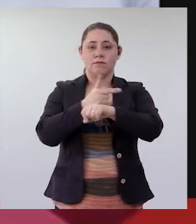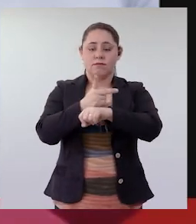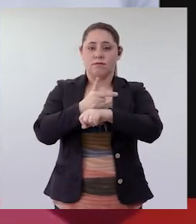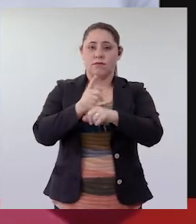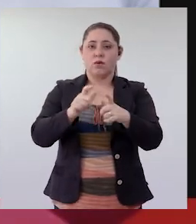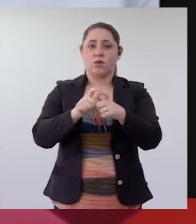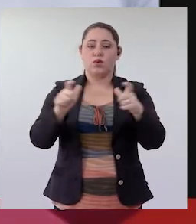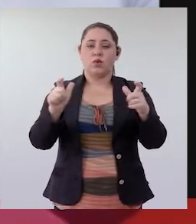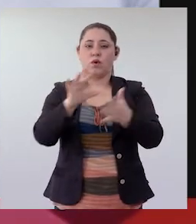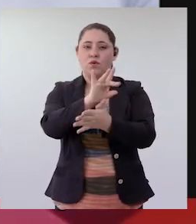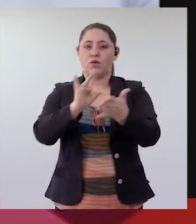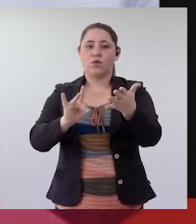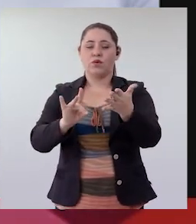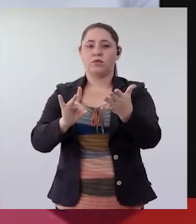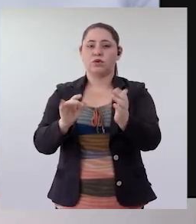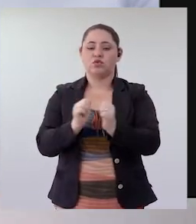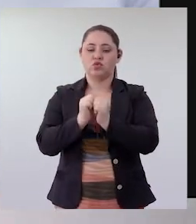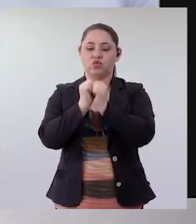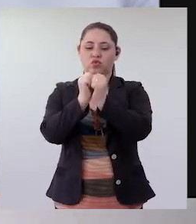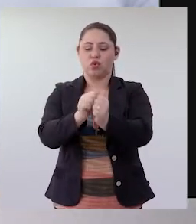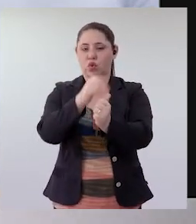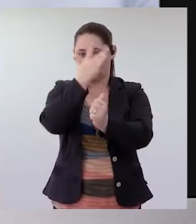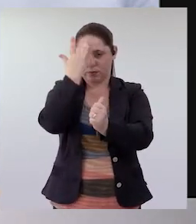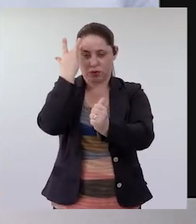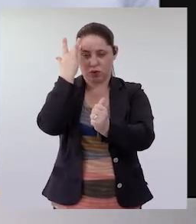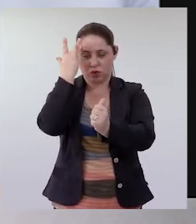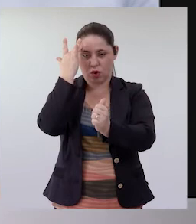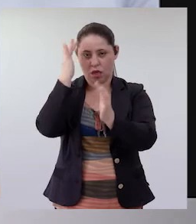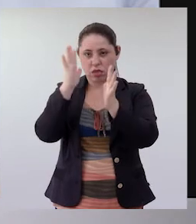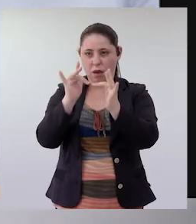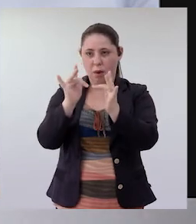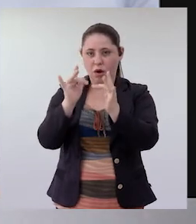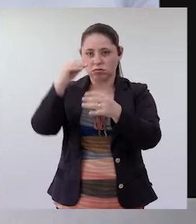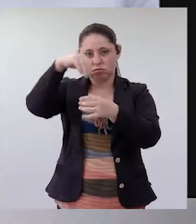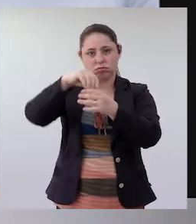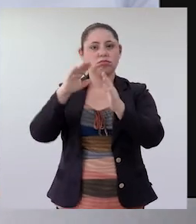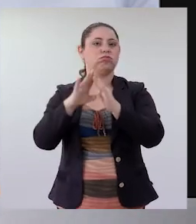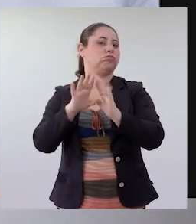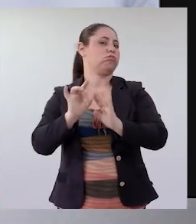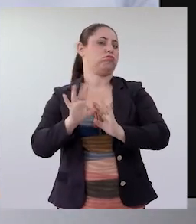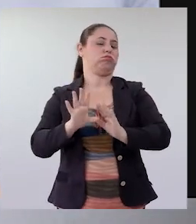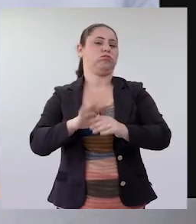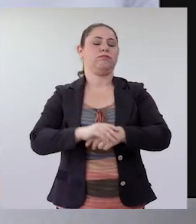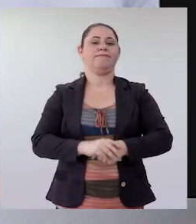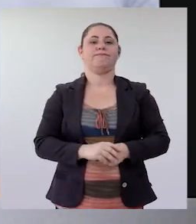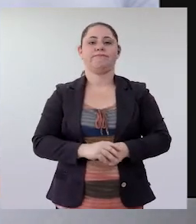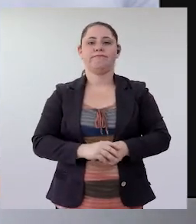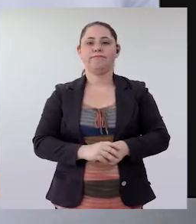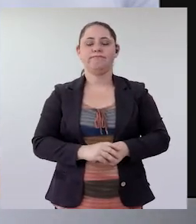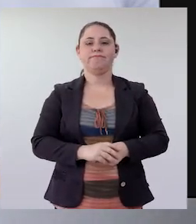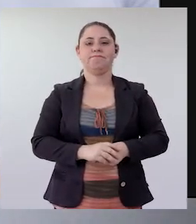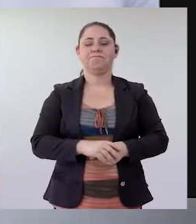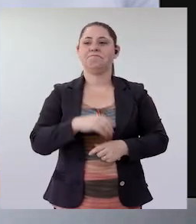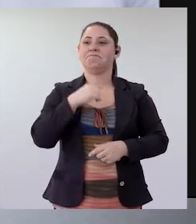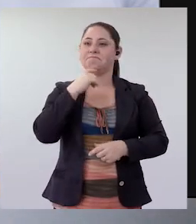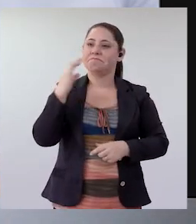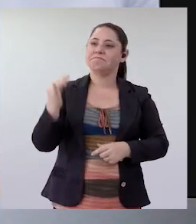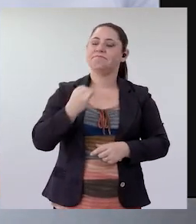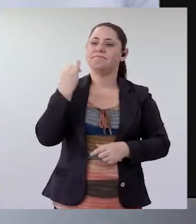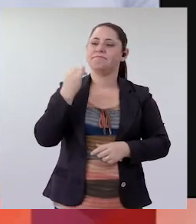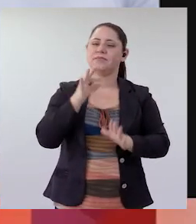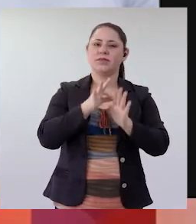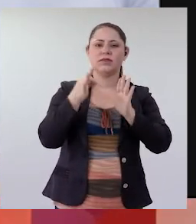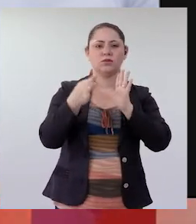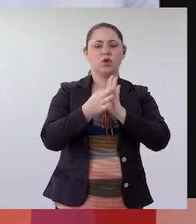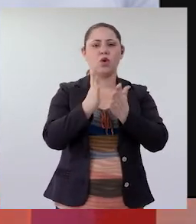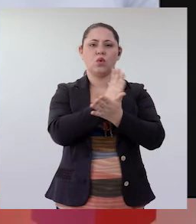essa procura pela formalização de uniões estáveis como uma demanda mais crescente. Olha, interessante. E você